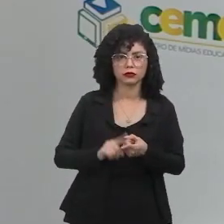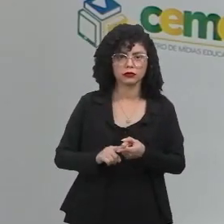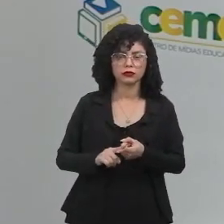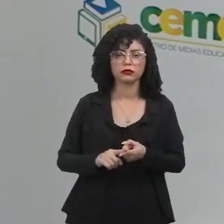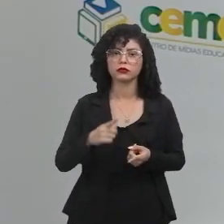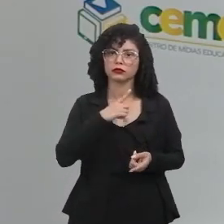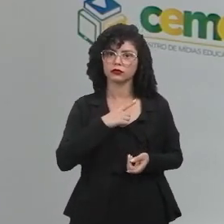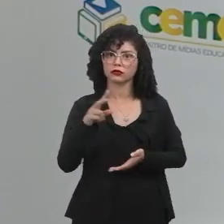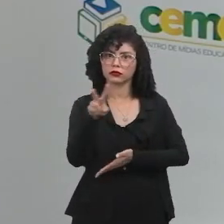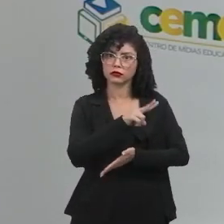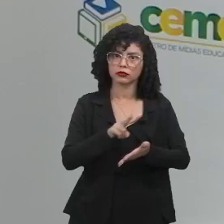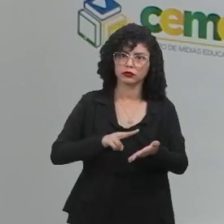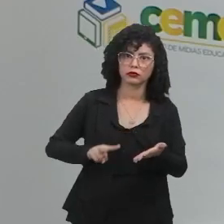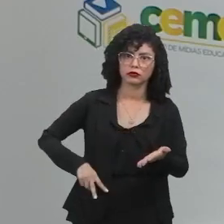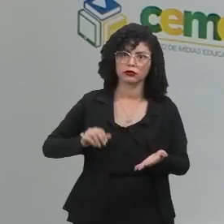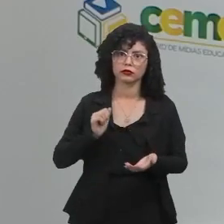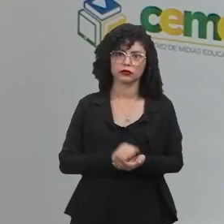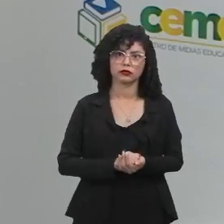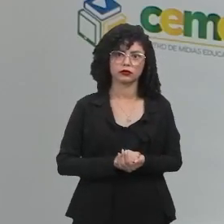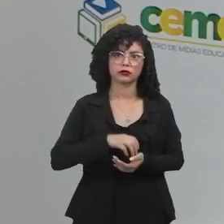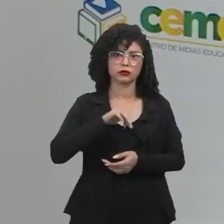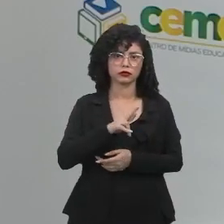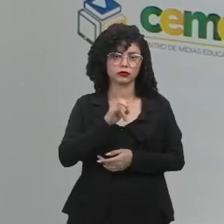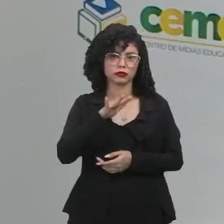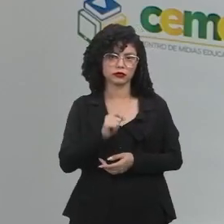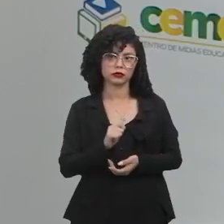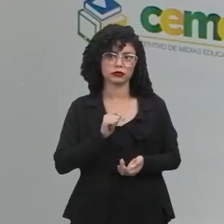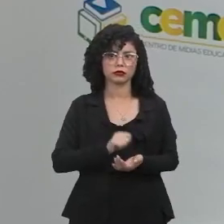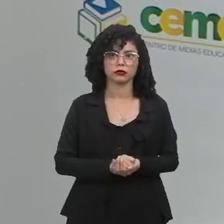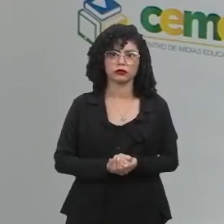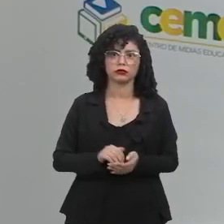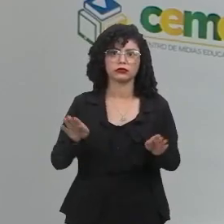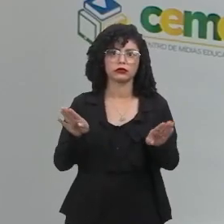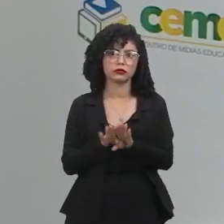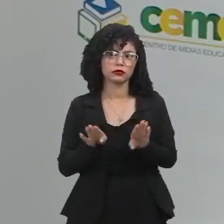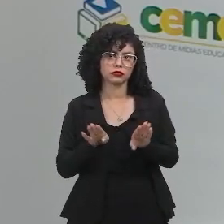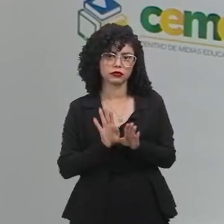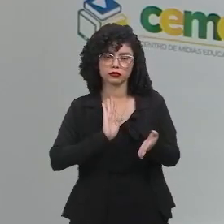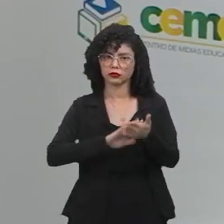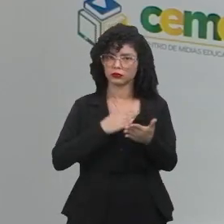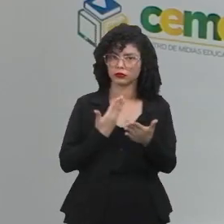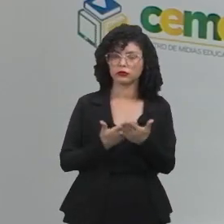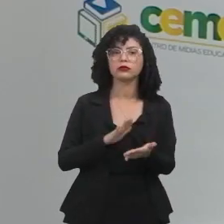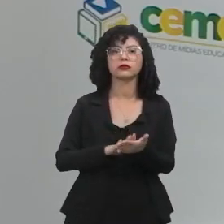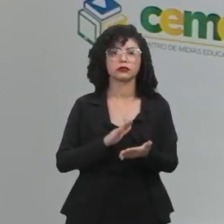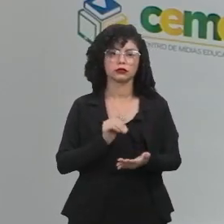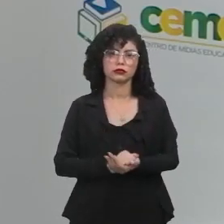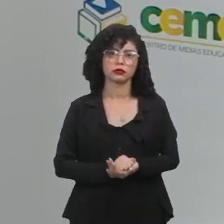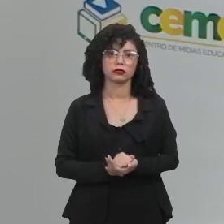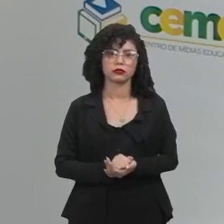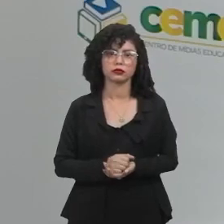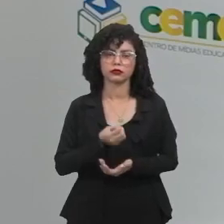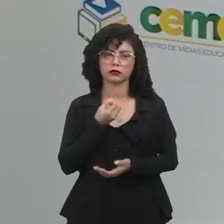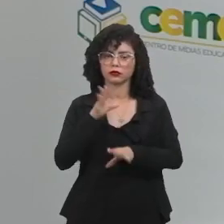requer um pouco de leitura do livro do Michel Foucault, Vigiar e Punir, e também uma interpretação